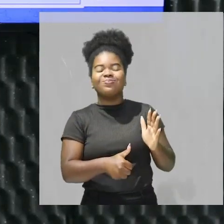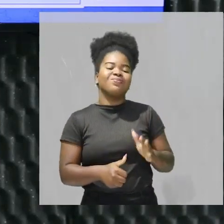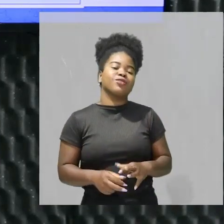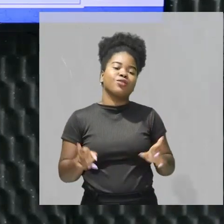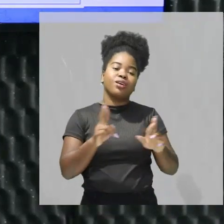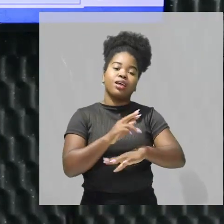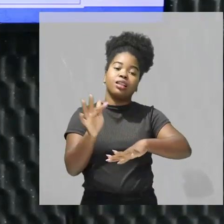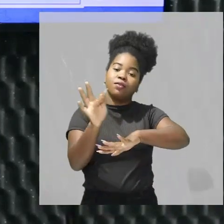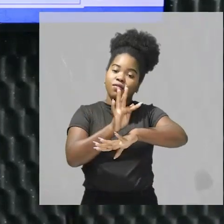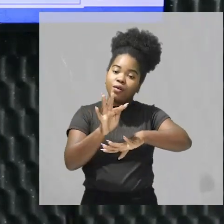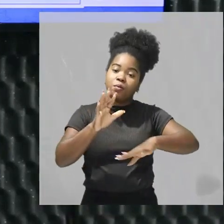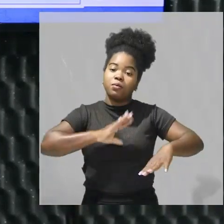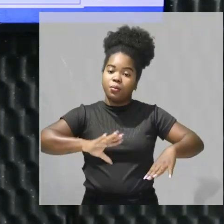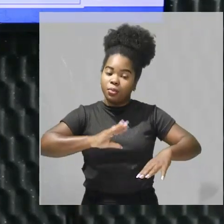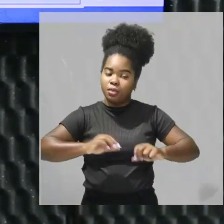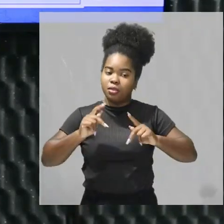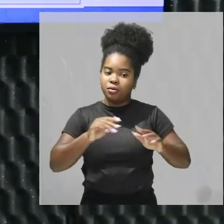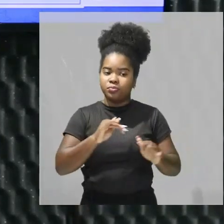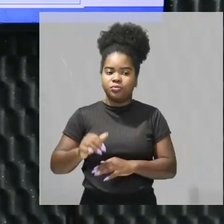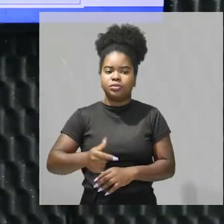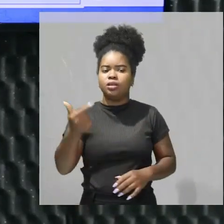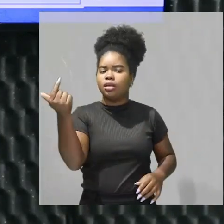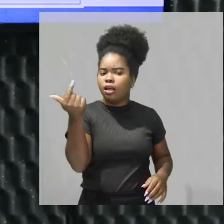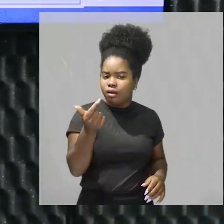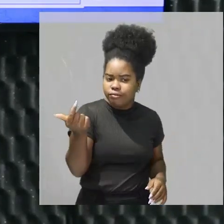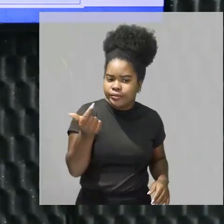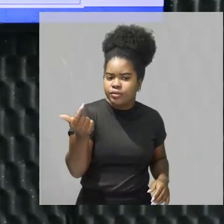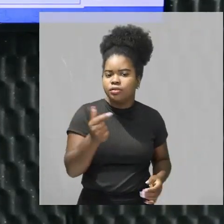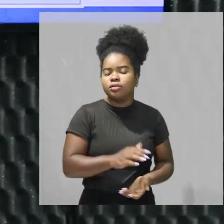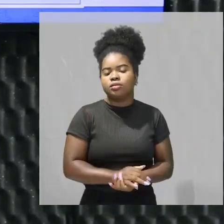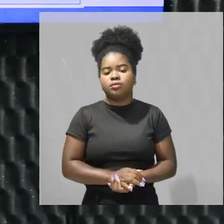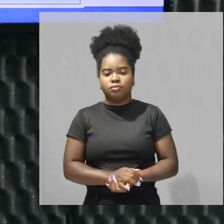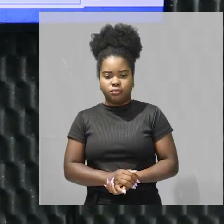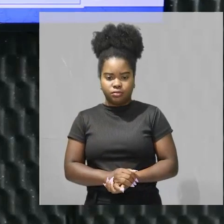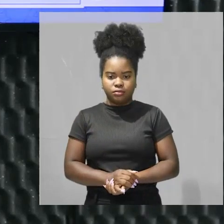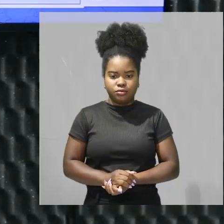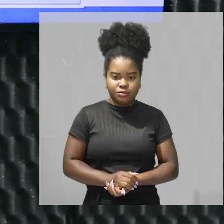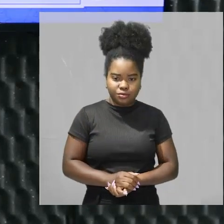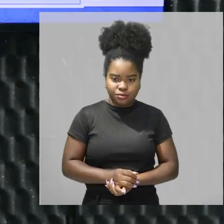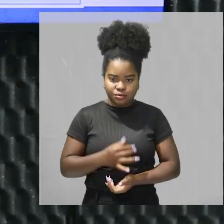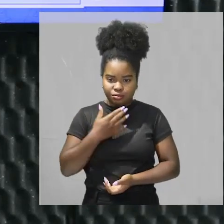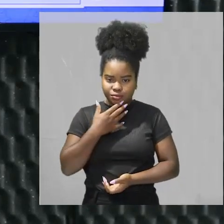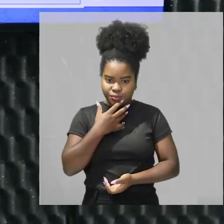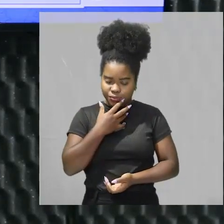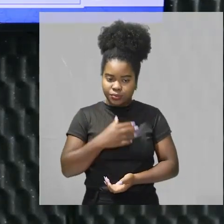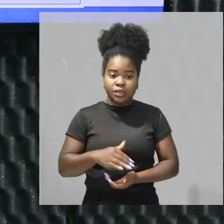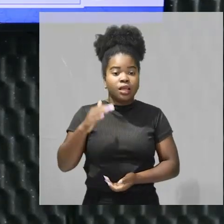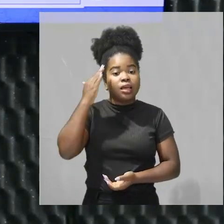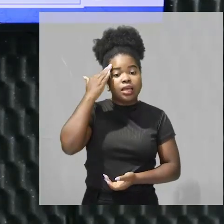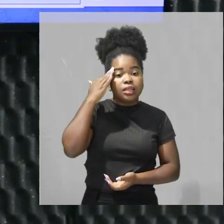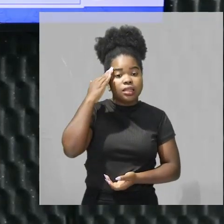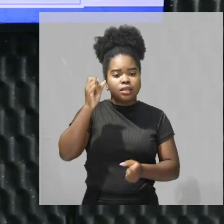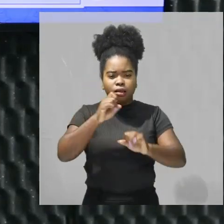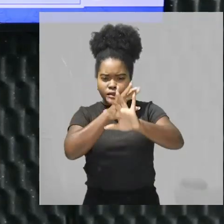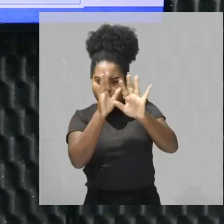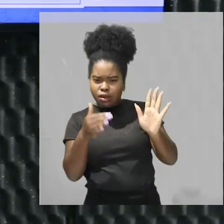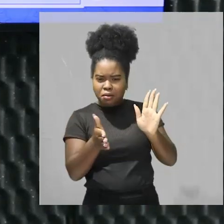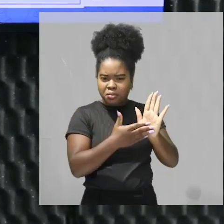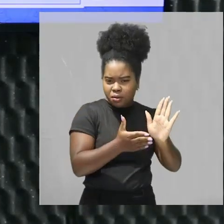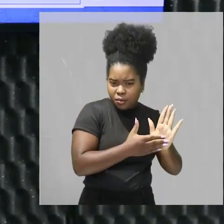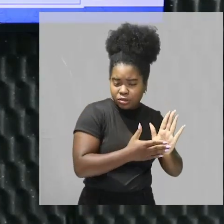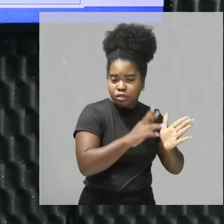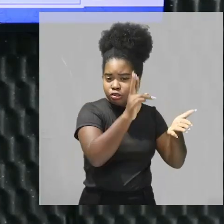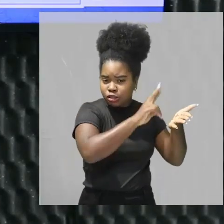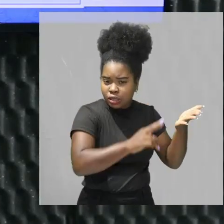da língua portuguesa. Na competência 2, compreender a proposta de redação e aplicar conceitos